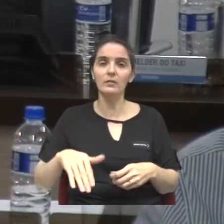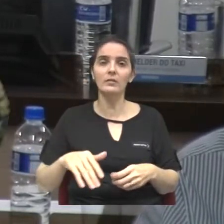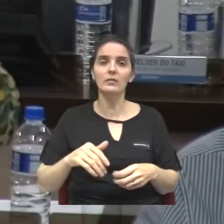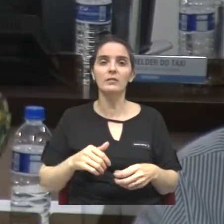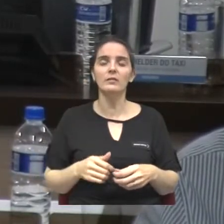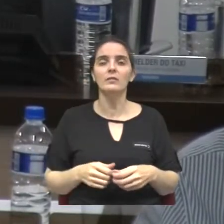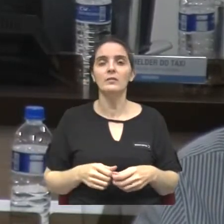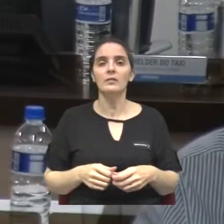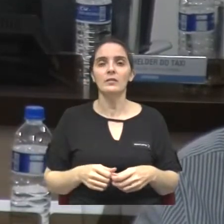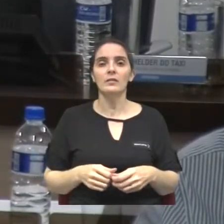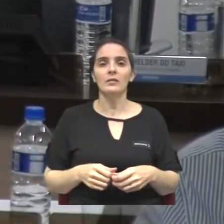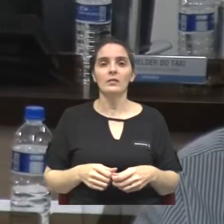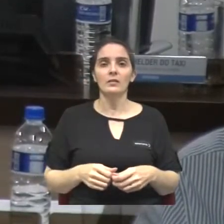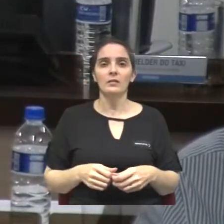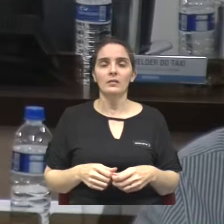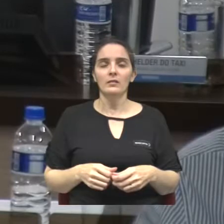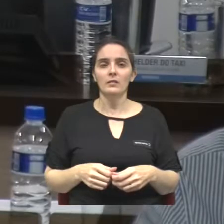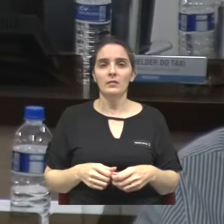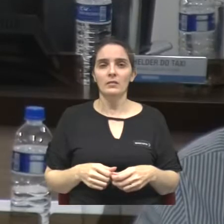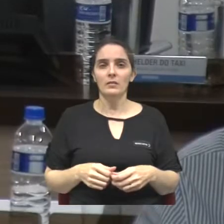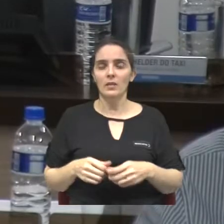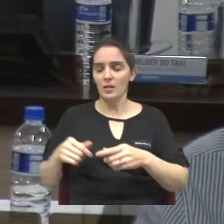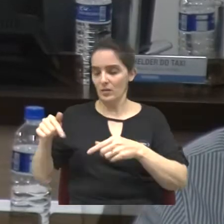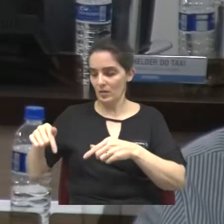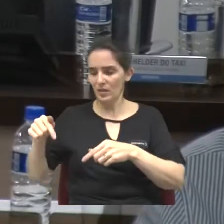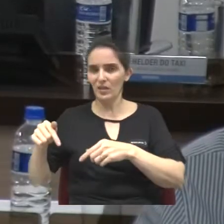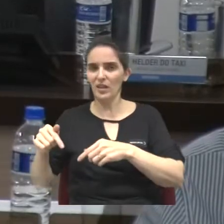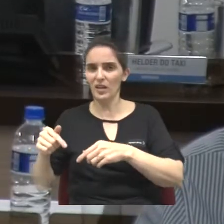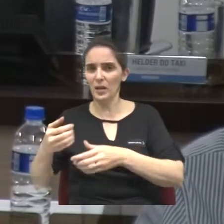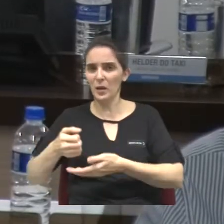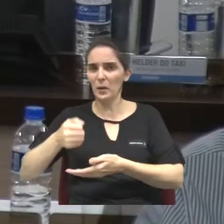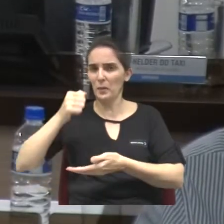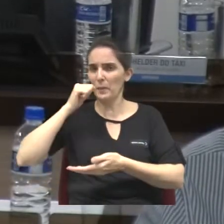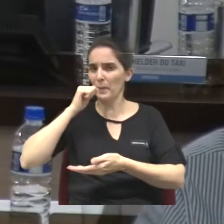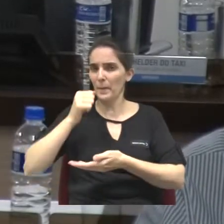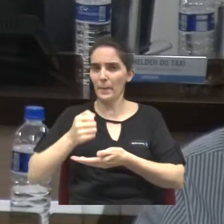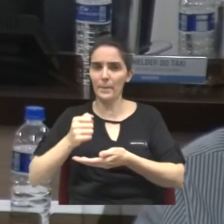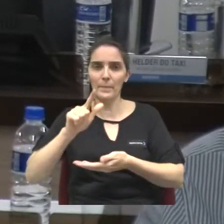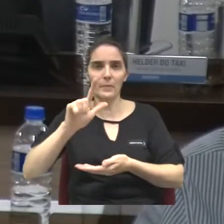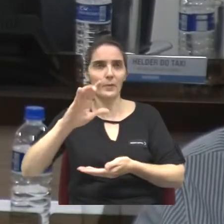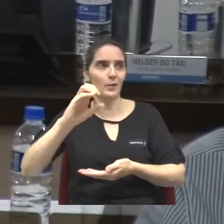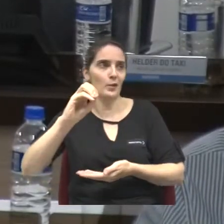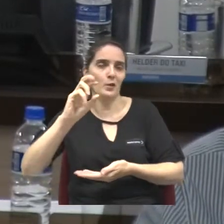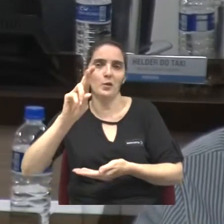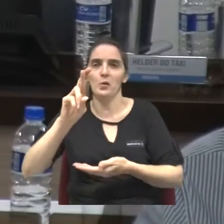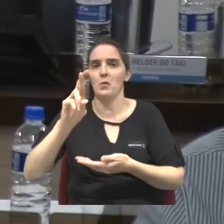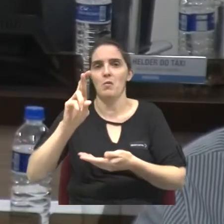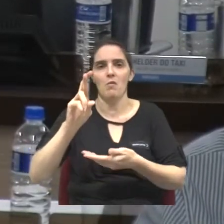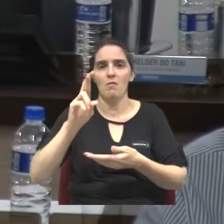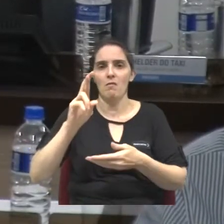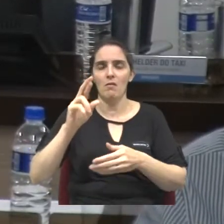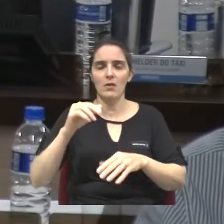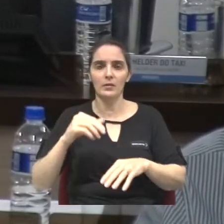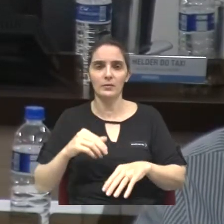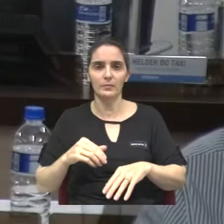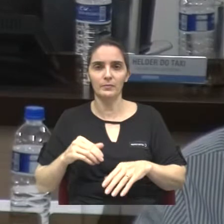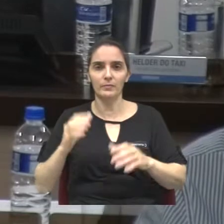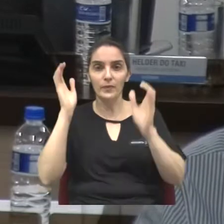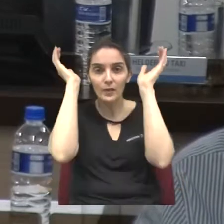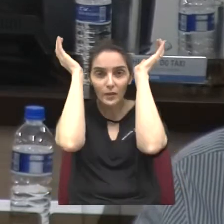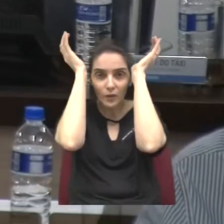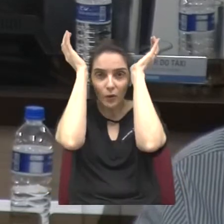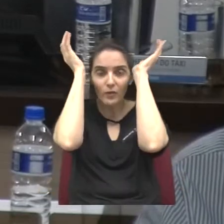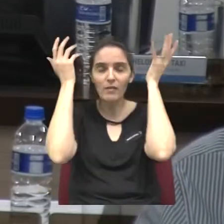fugindo totalmente da bebida, que é um licor, às vezes um leite condensado, um mel, um pouquinho de alguma